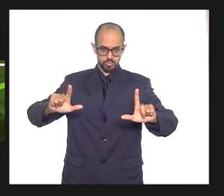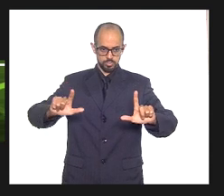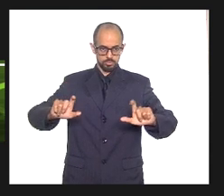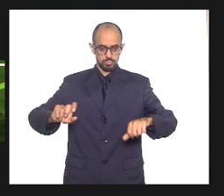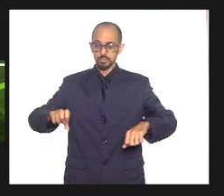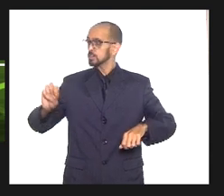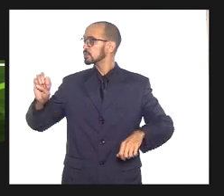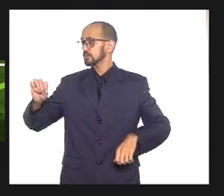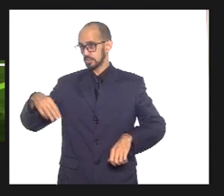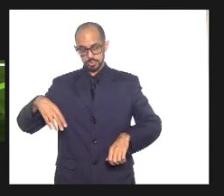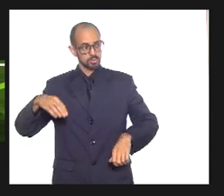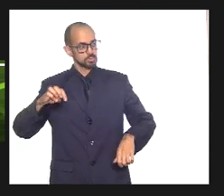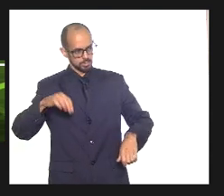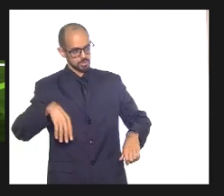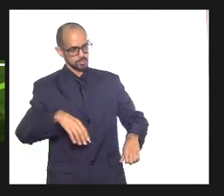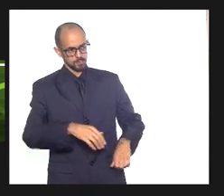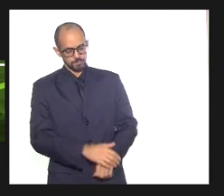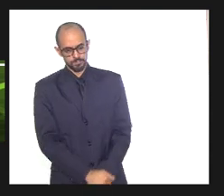Sim.